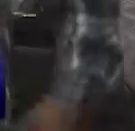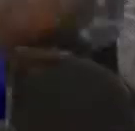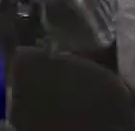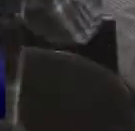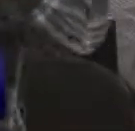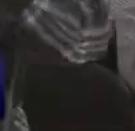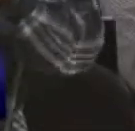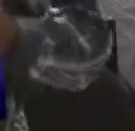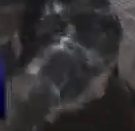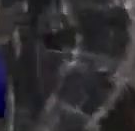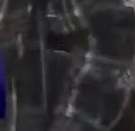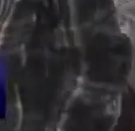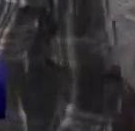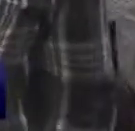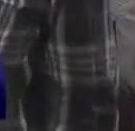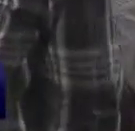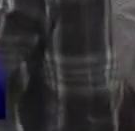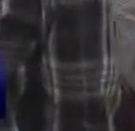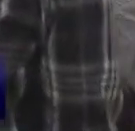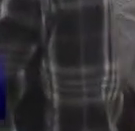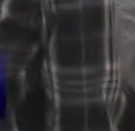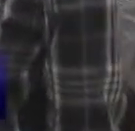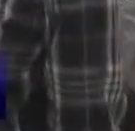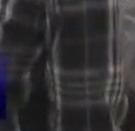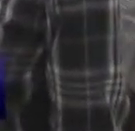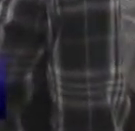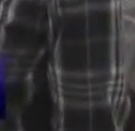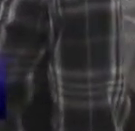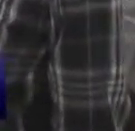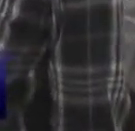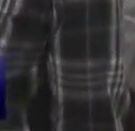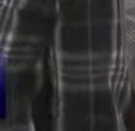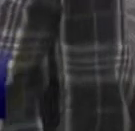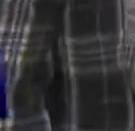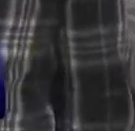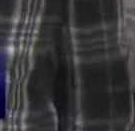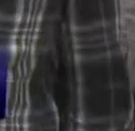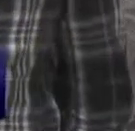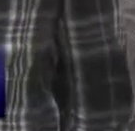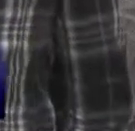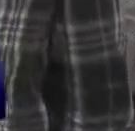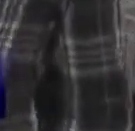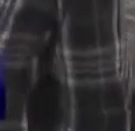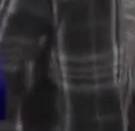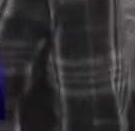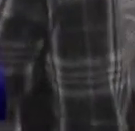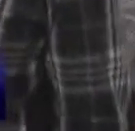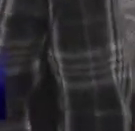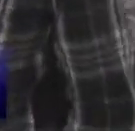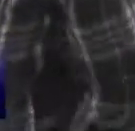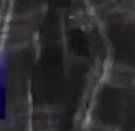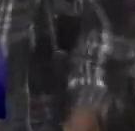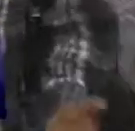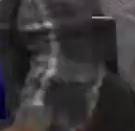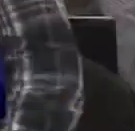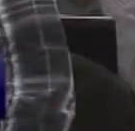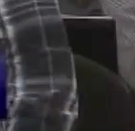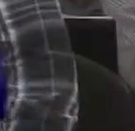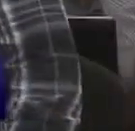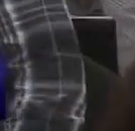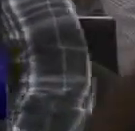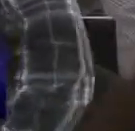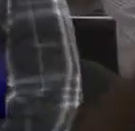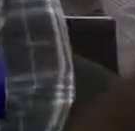tem transporte. Facilitar para as crianças da periferia também. Levar nos bairros mais longínquos. Sou favorável ao projeto, eu acho que